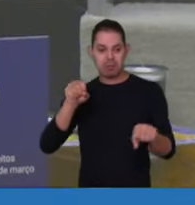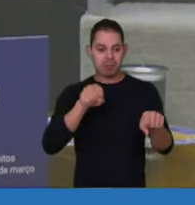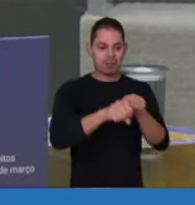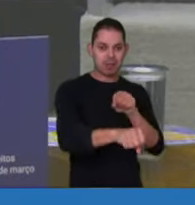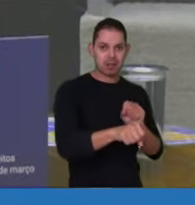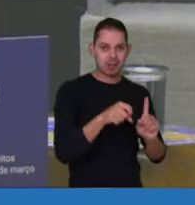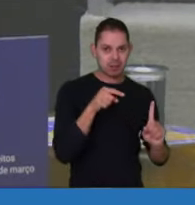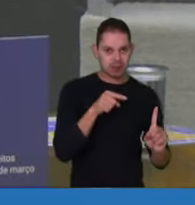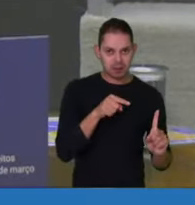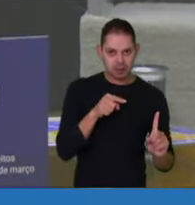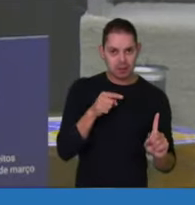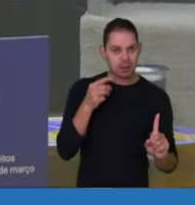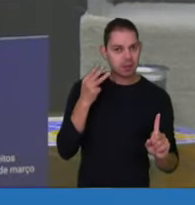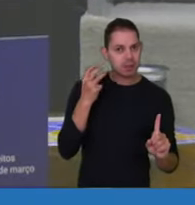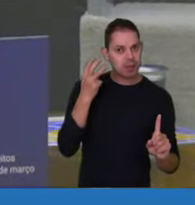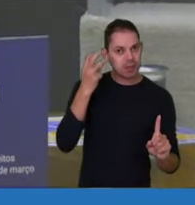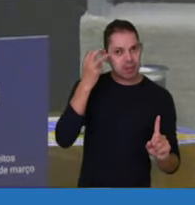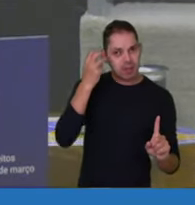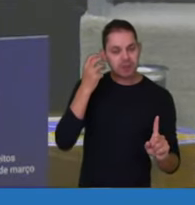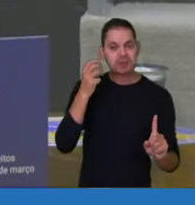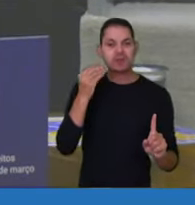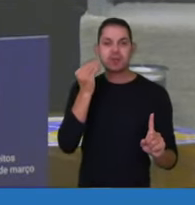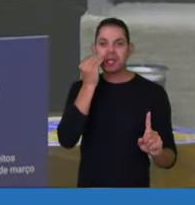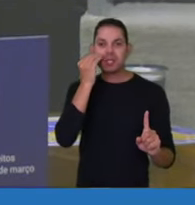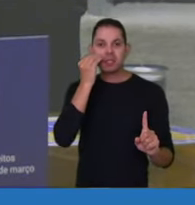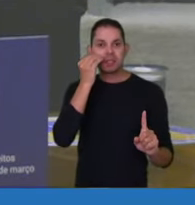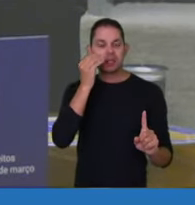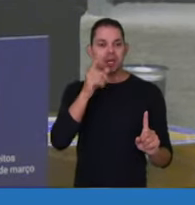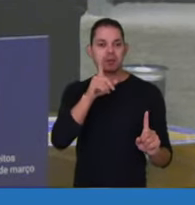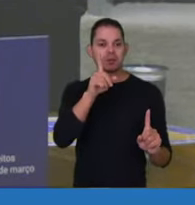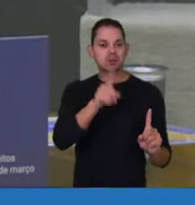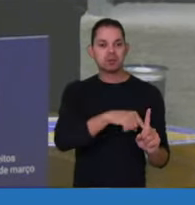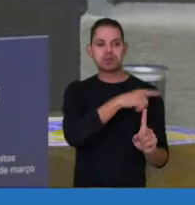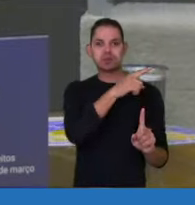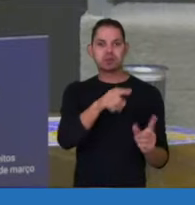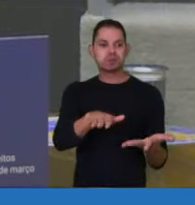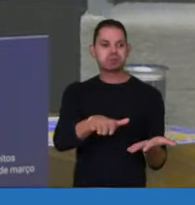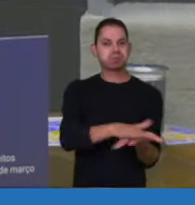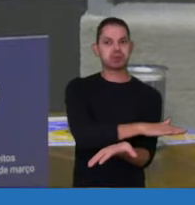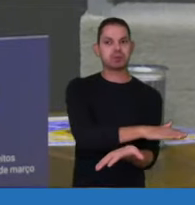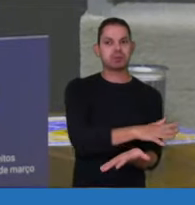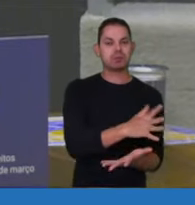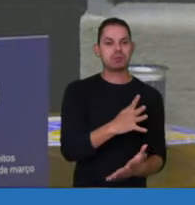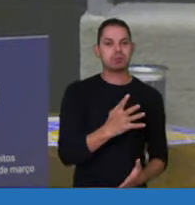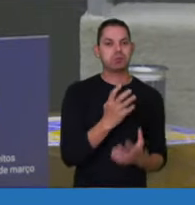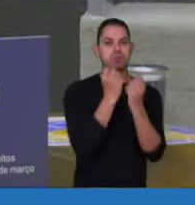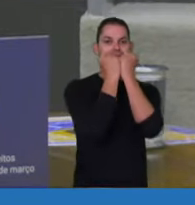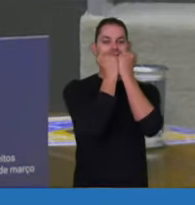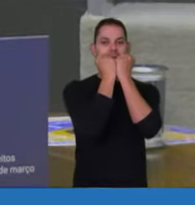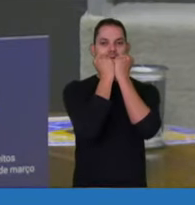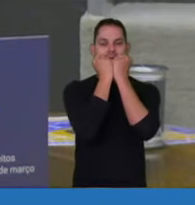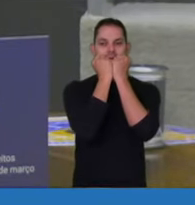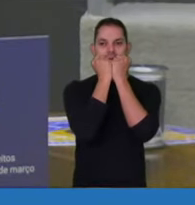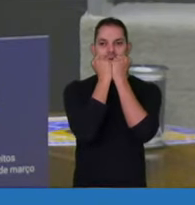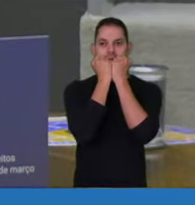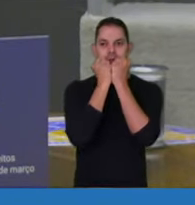tentaram torná-la invisível, calar a sua voz,